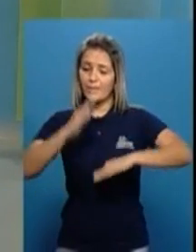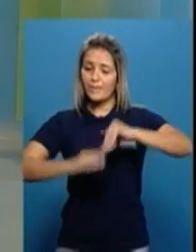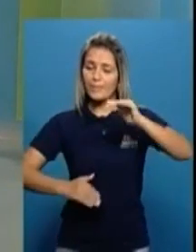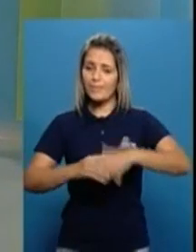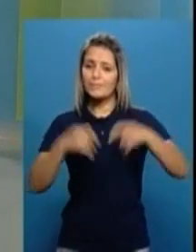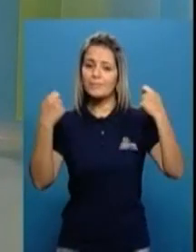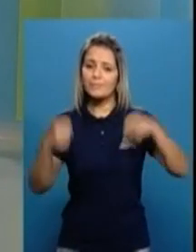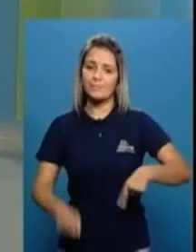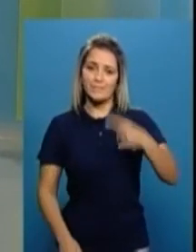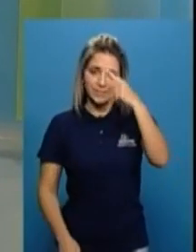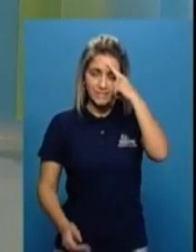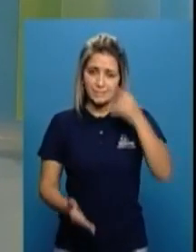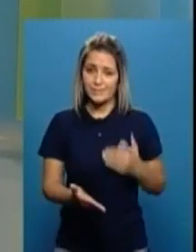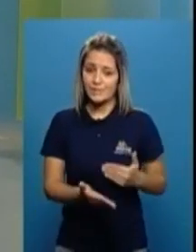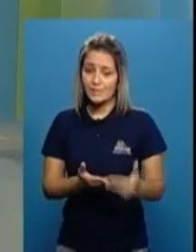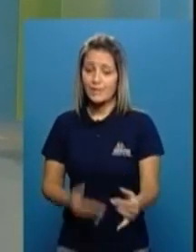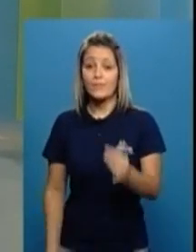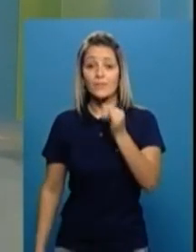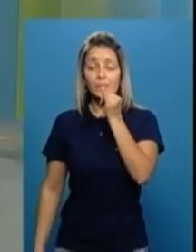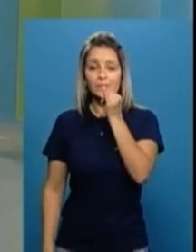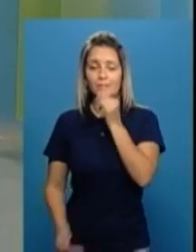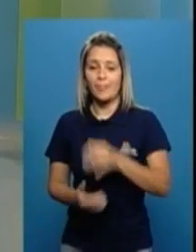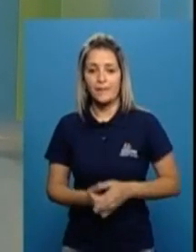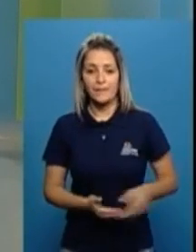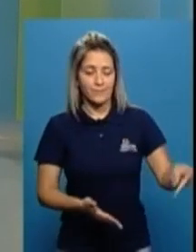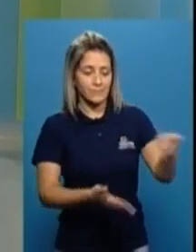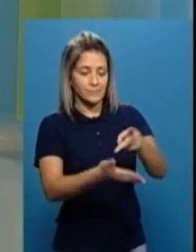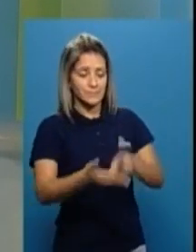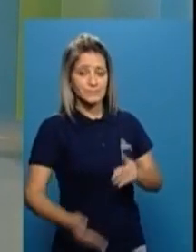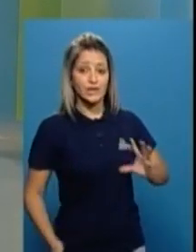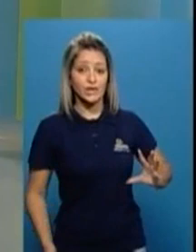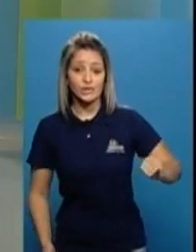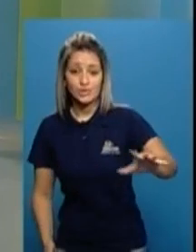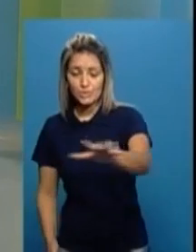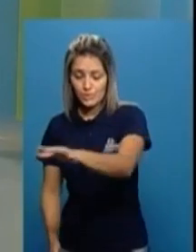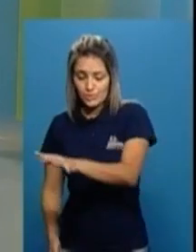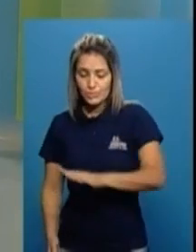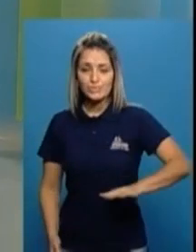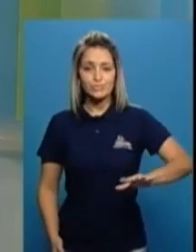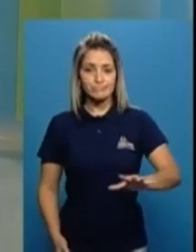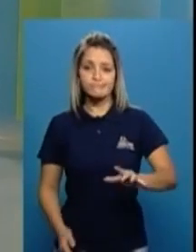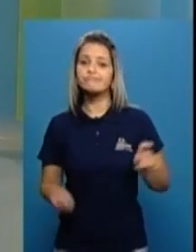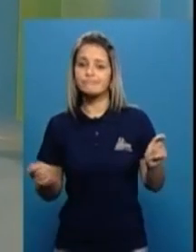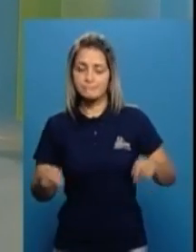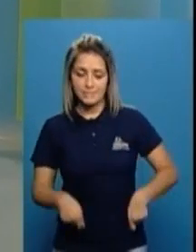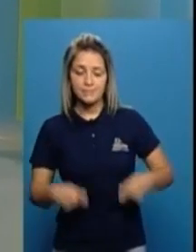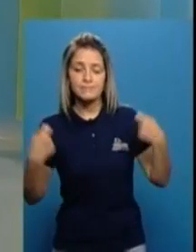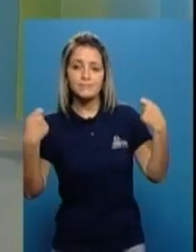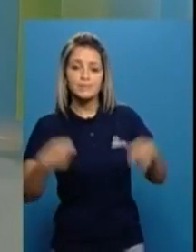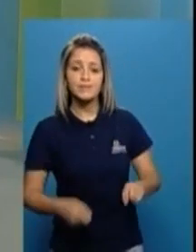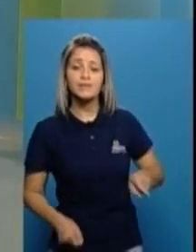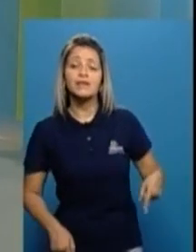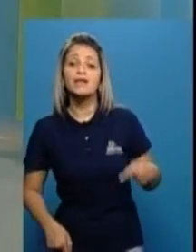feitas inicialmente. Por exemplo, planejar o todo. Planejar o todo e depois